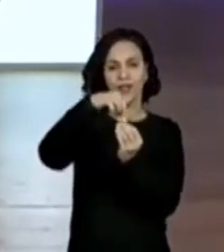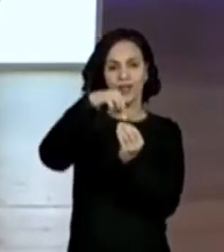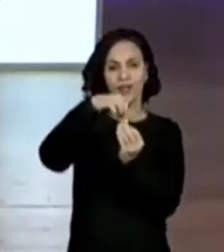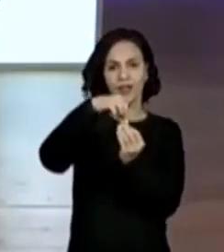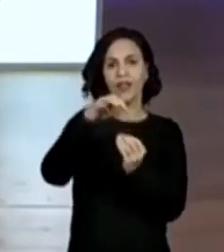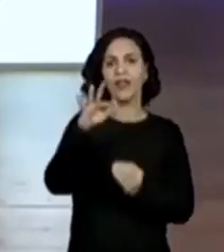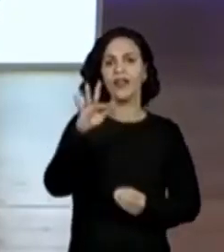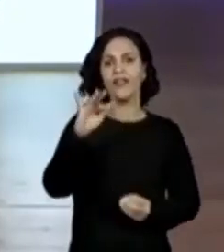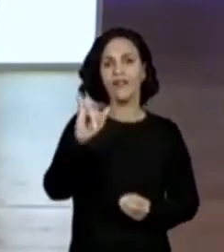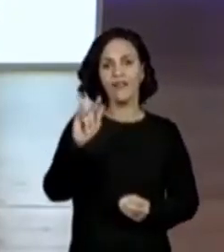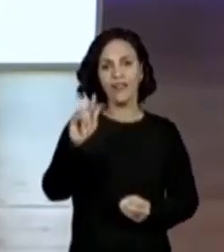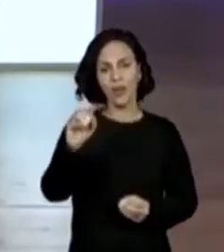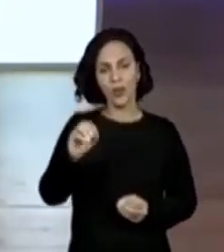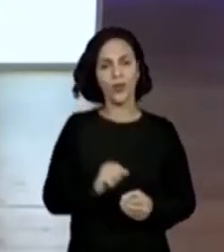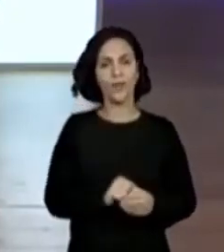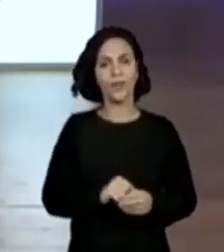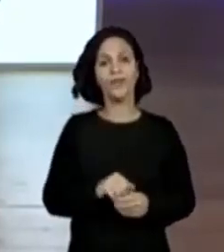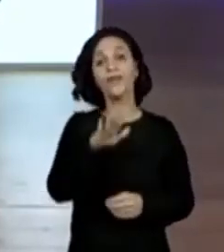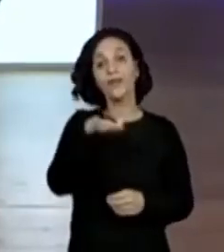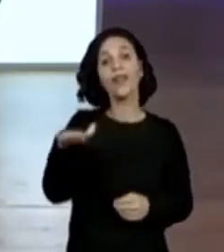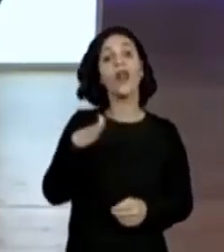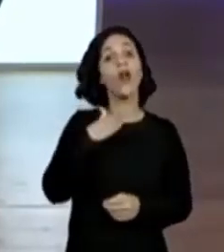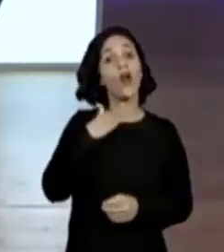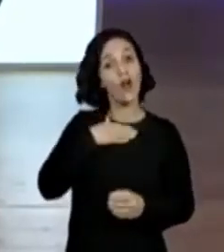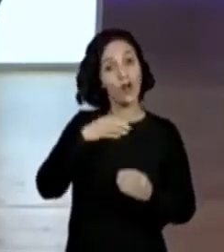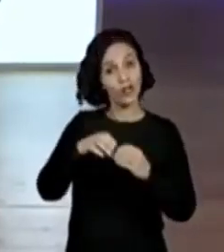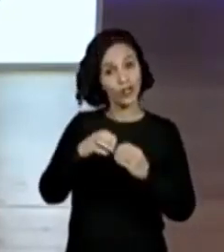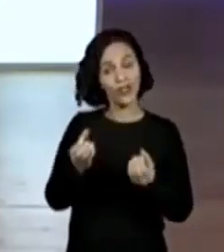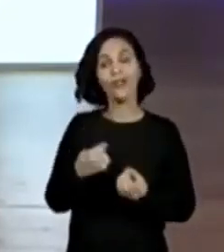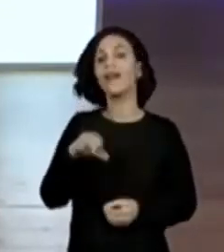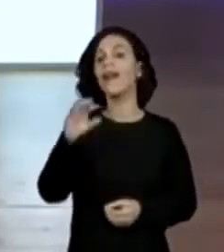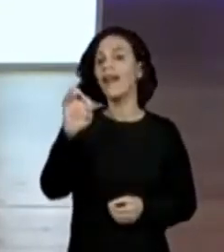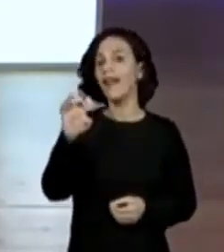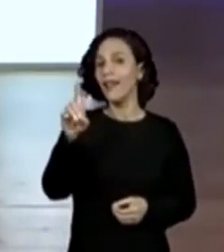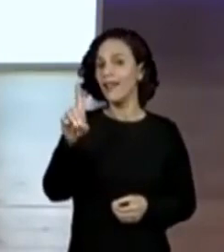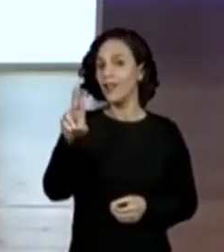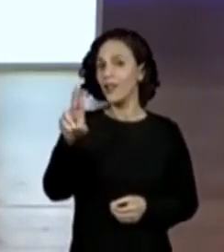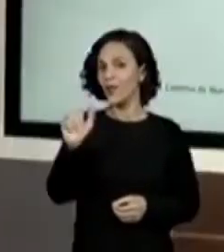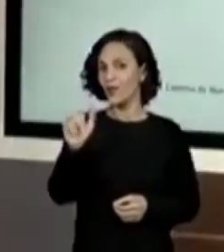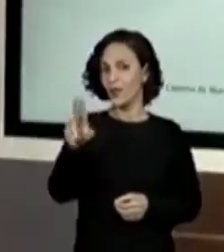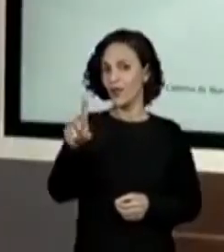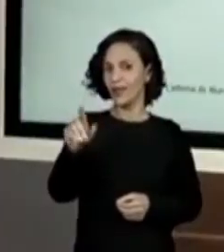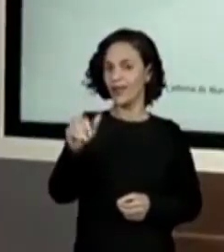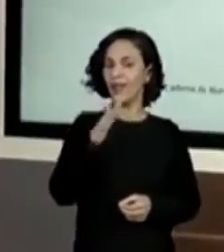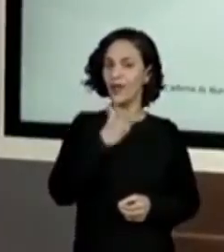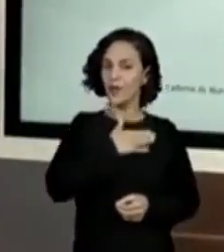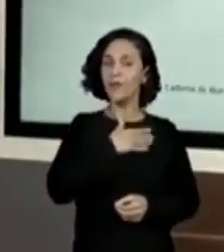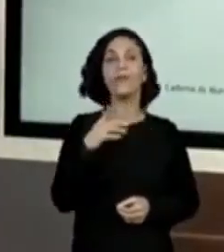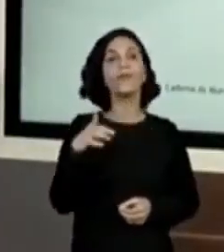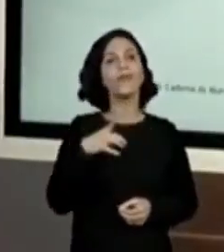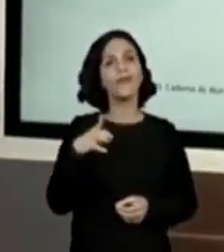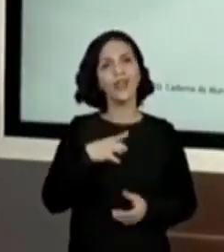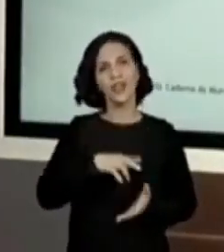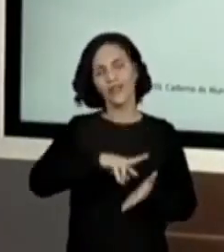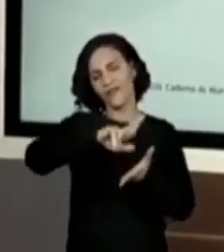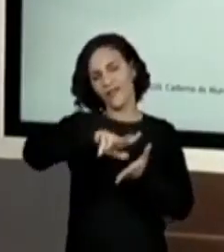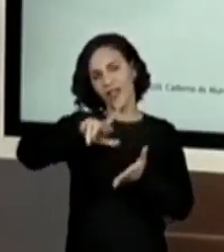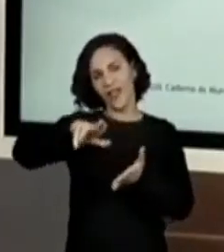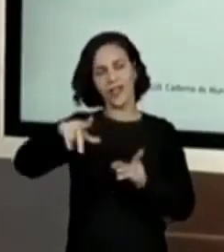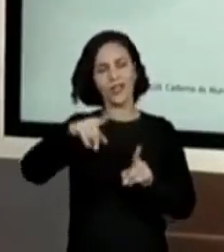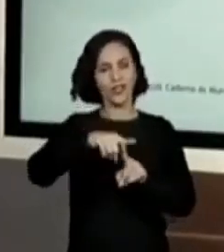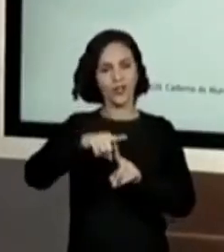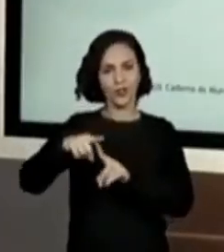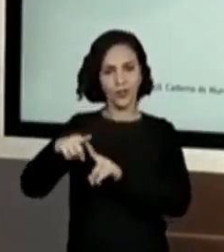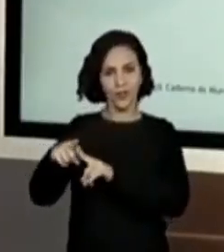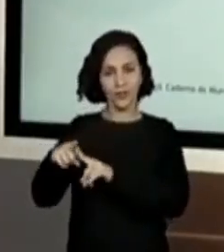gostam de caqui. A Eduarda gosta de caqui. Muito bem, Eduarda. Tem caqui, vários tipos de caqui. E